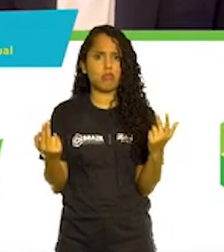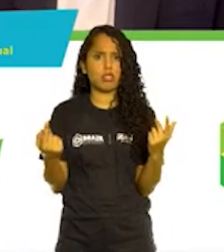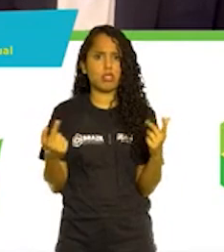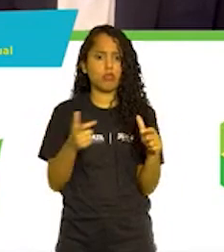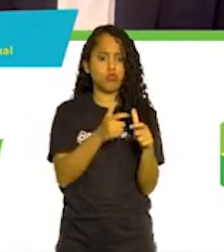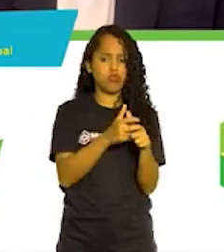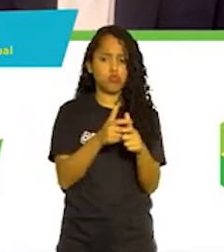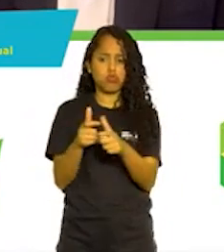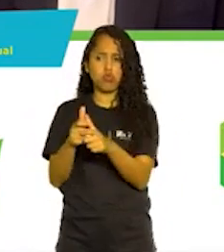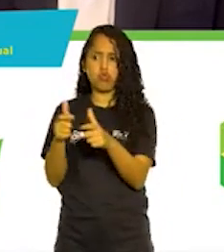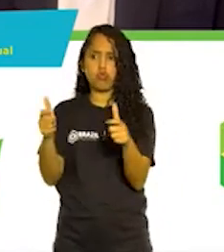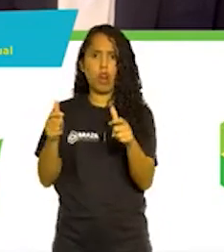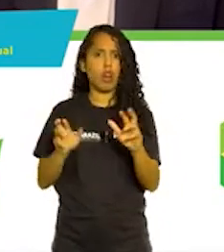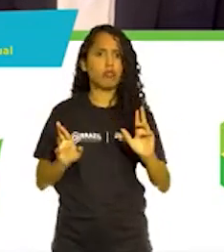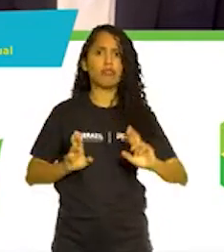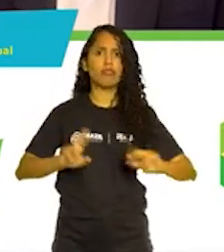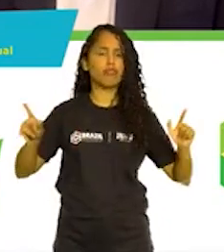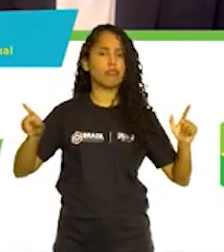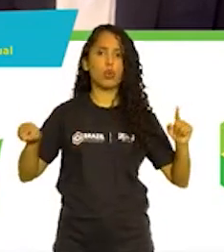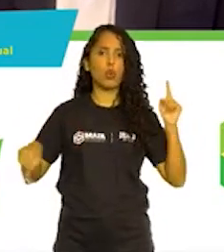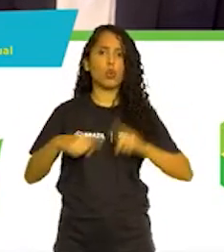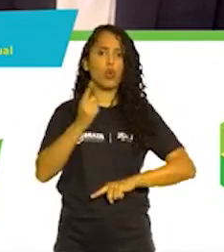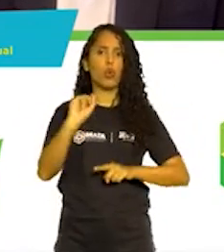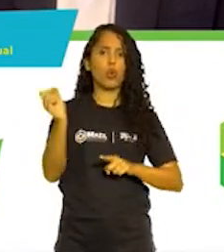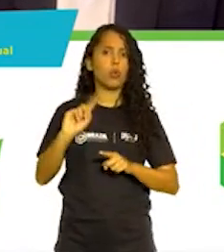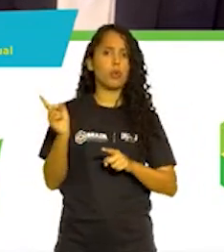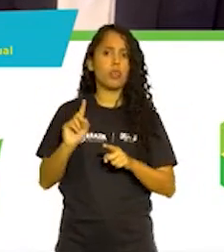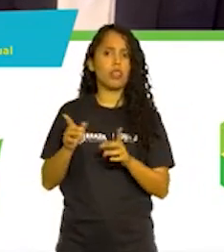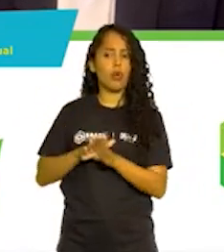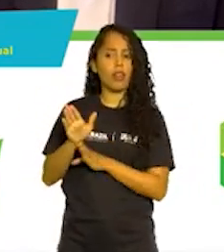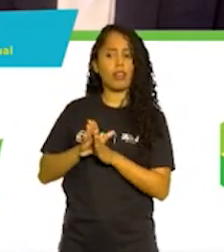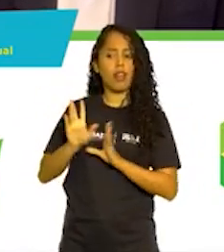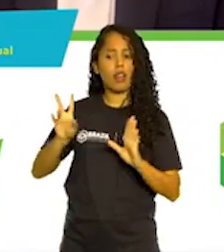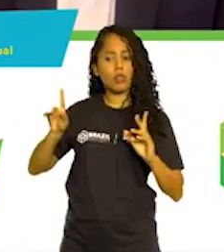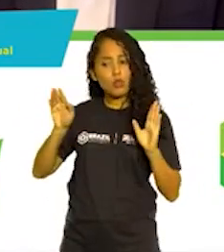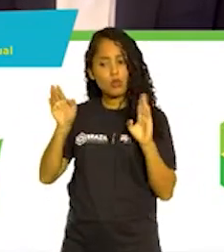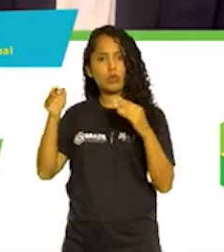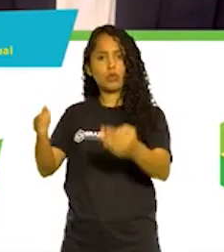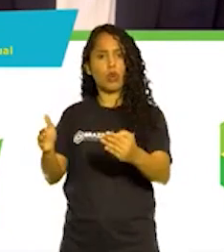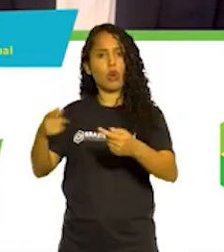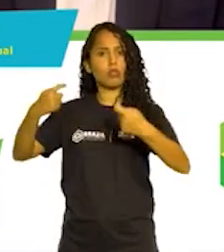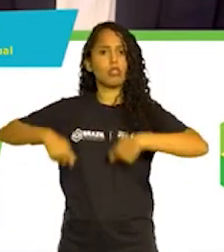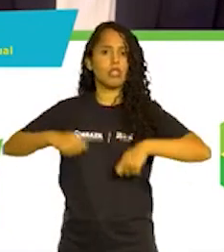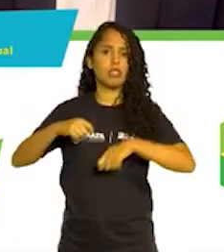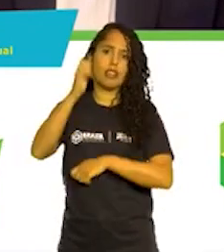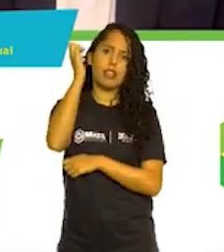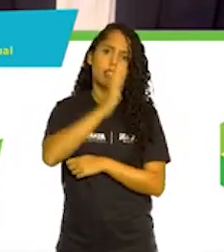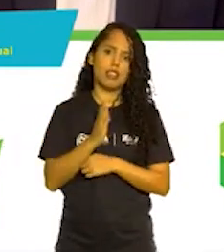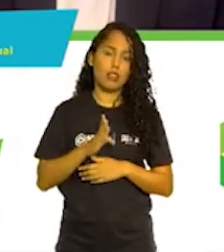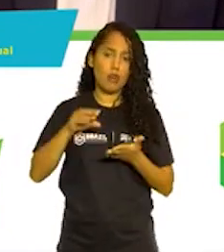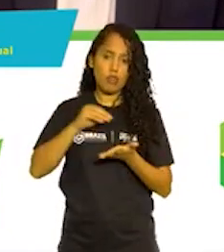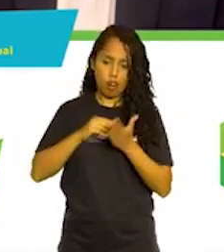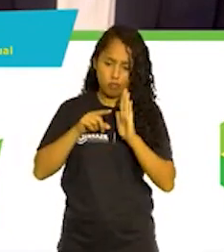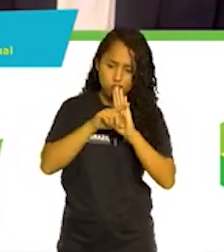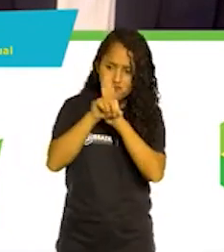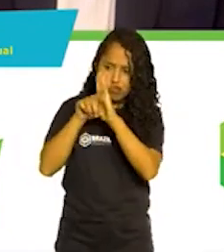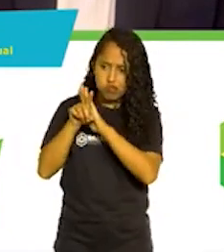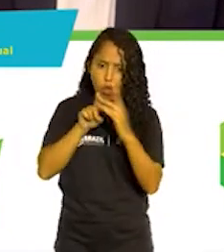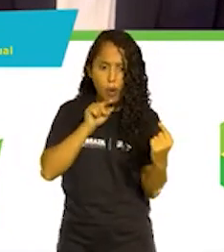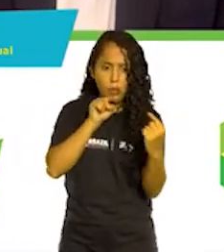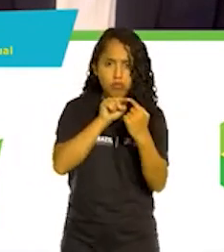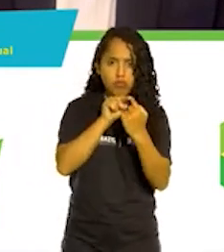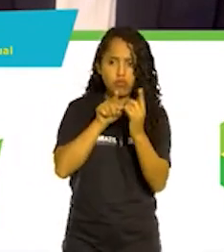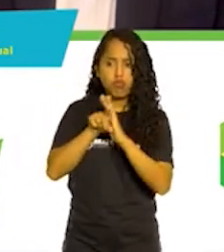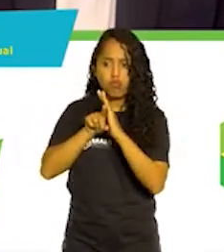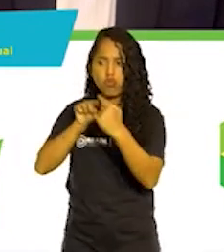e orientado às necessidades brasileiras. E, no entanto, a gente discute que o auxílio emergencial foi uma grande